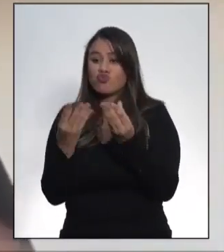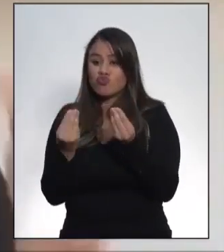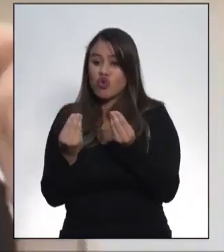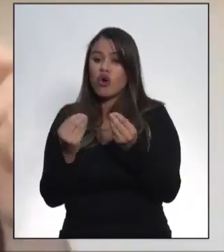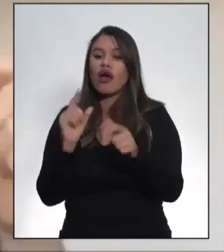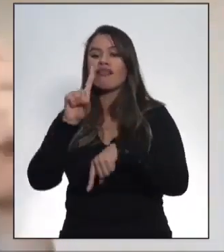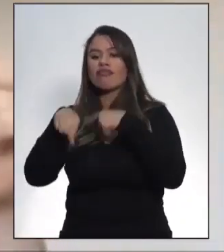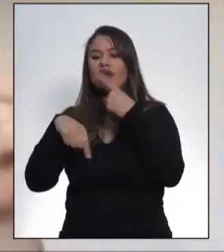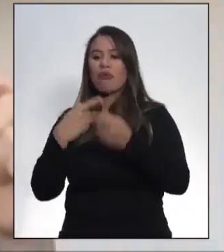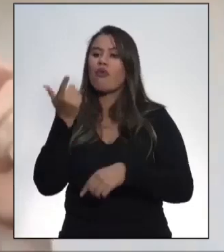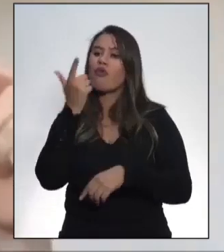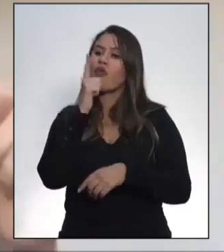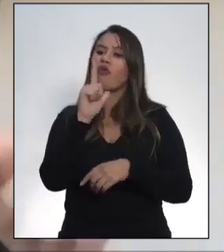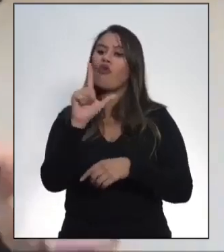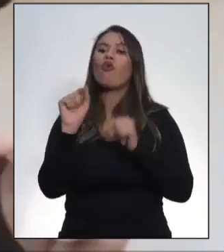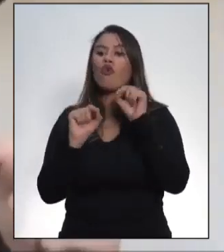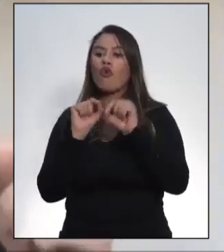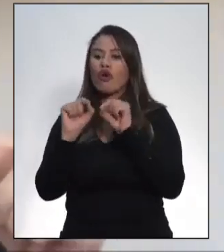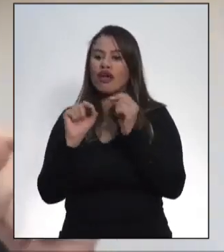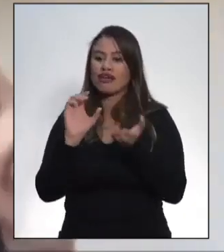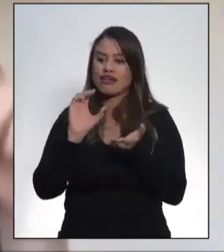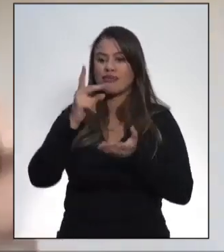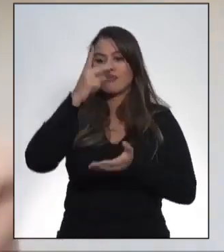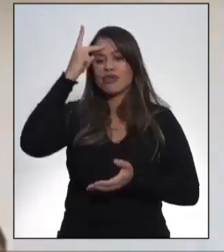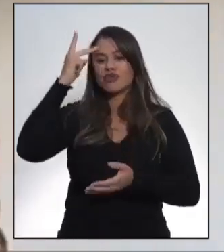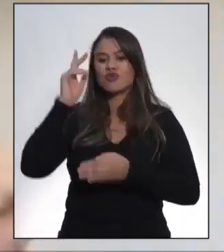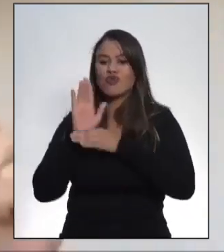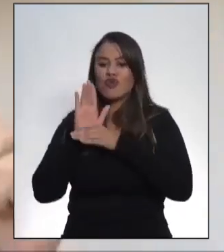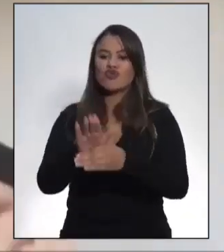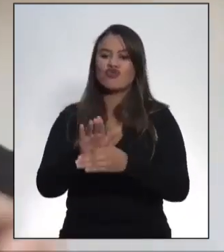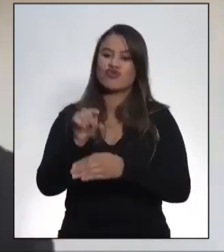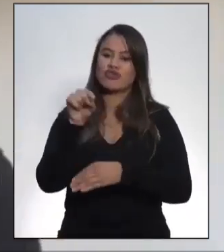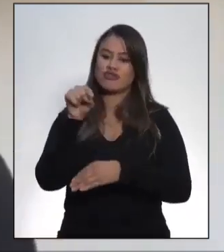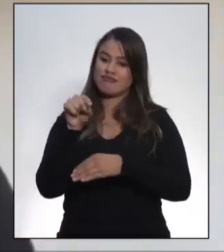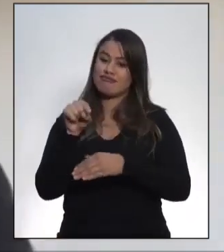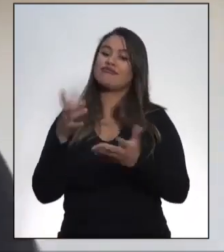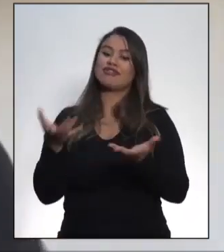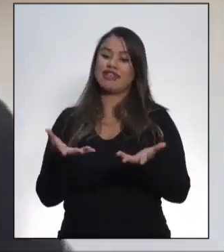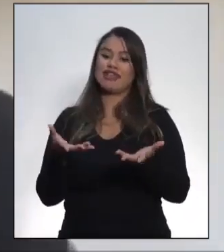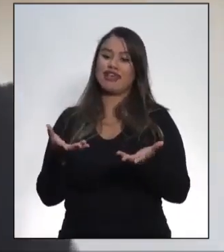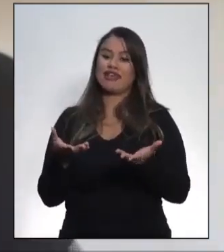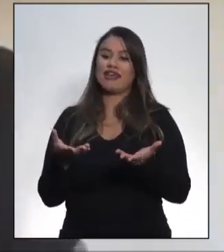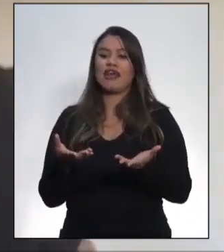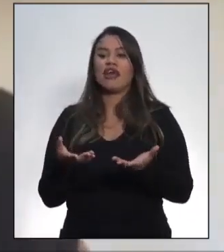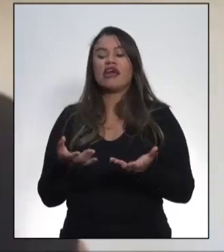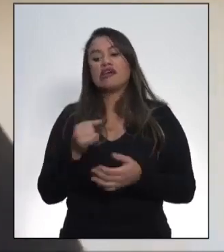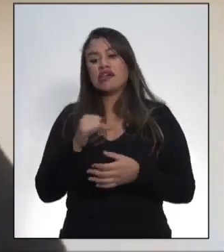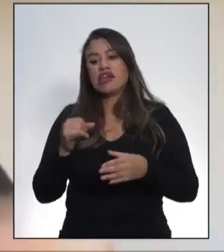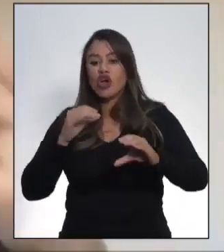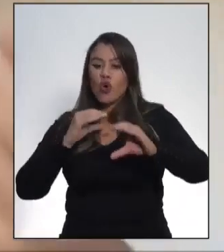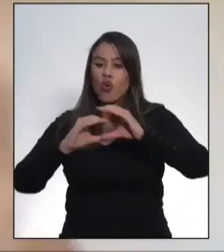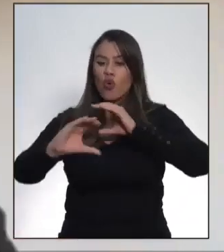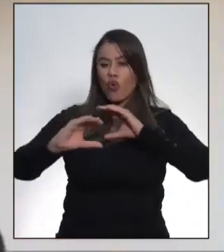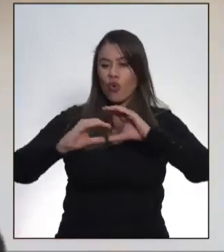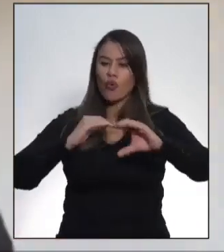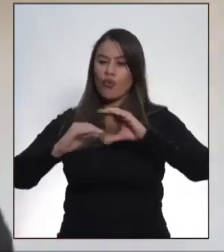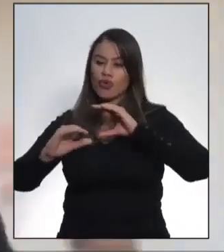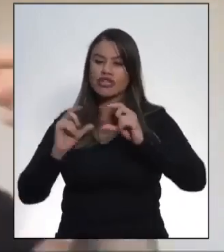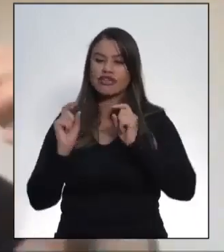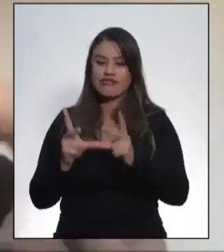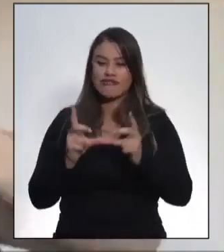natural que você consiga patrocinadores que queiram comunicar junto com você. Se você já se comunica, se você já vende